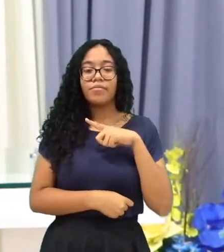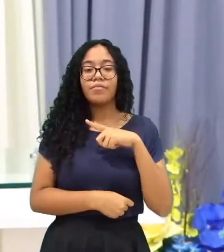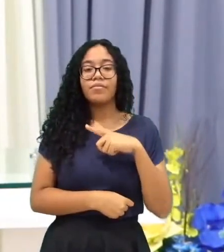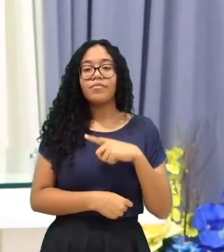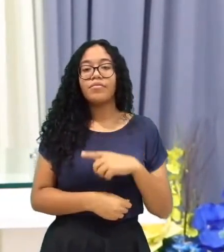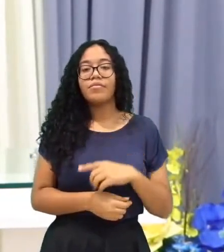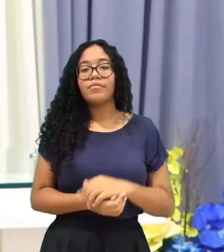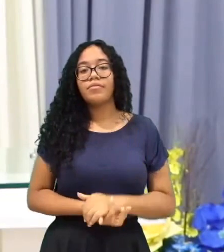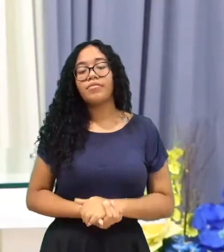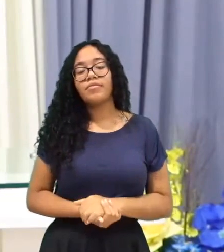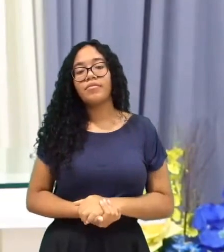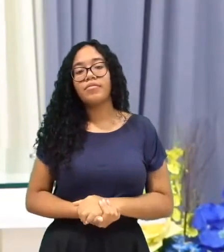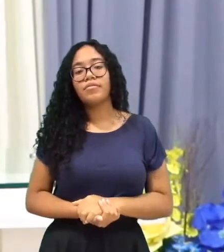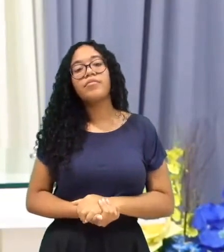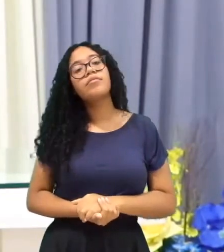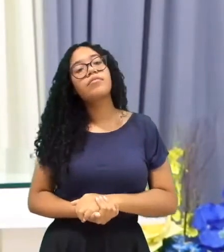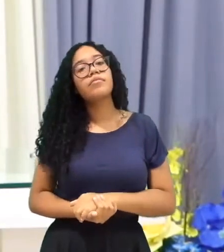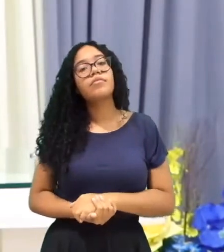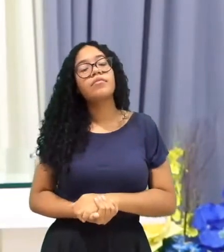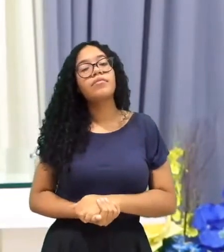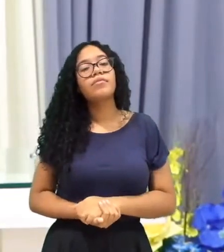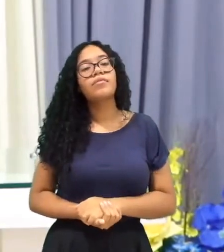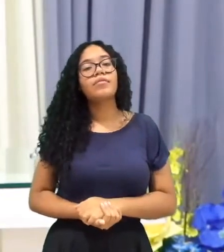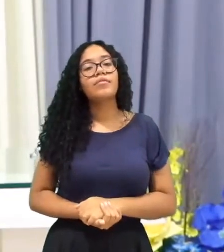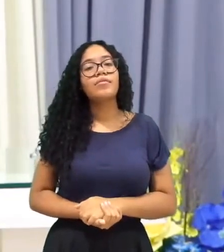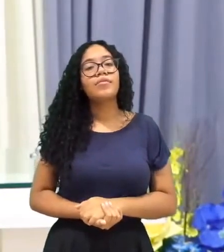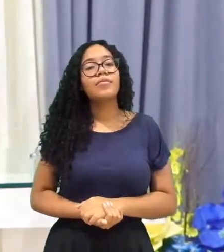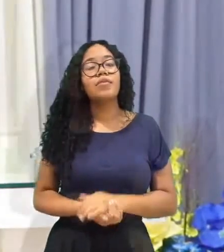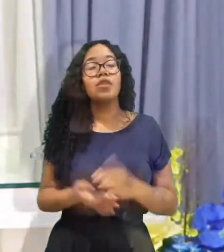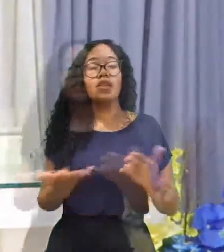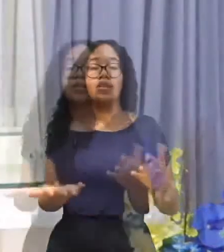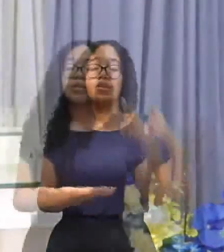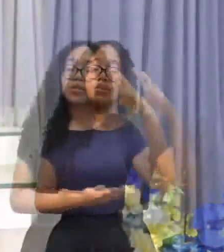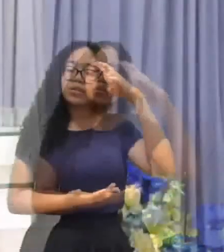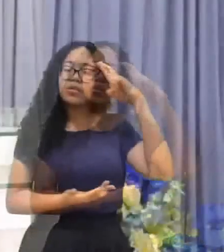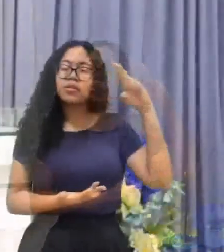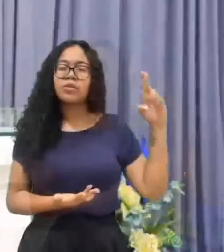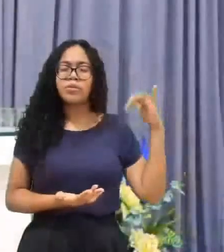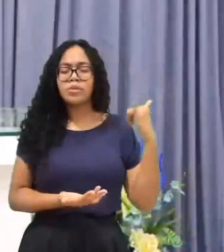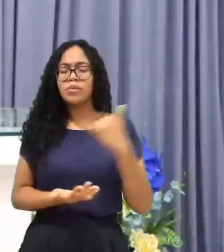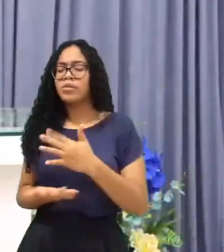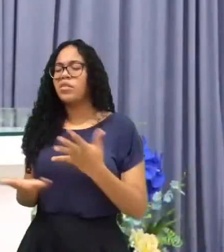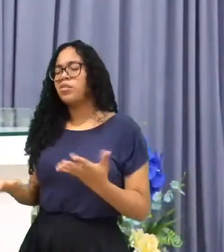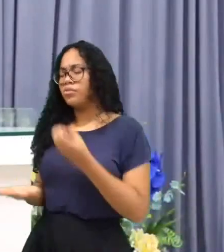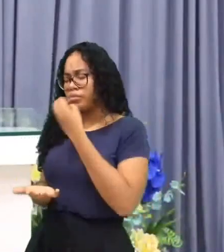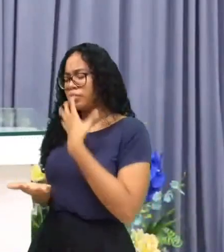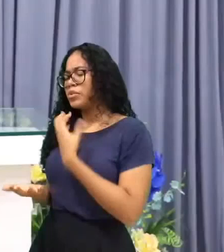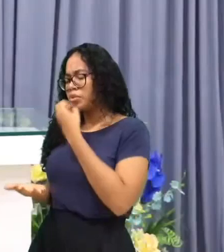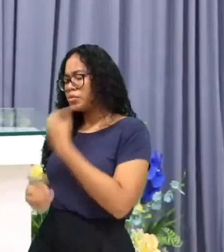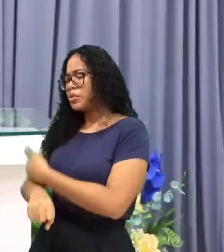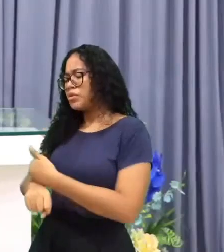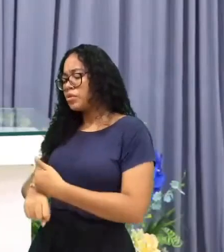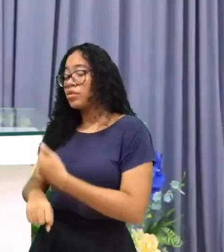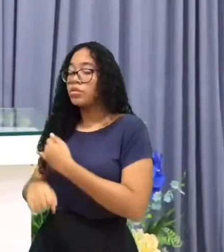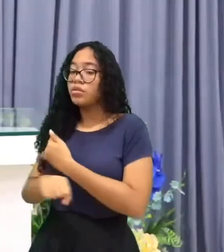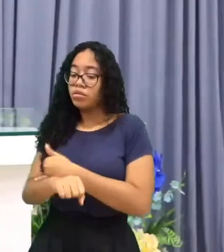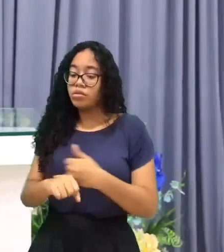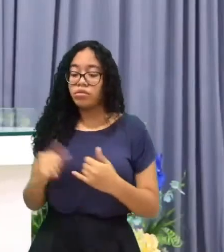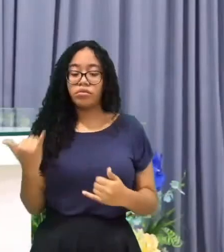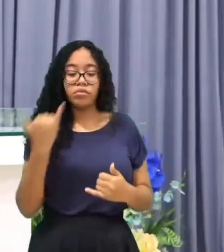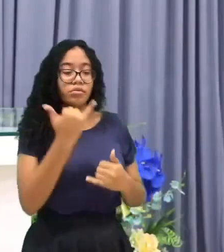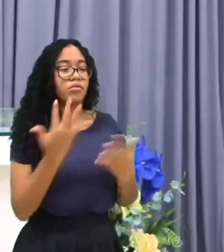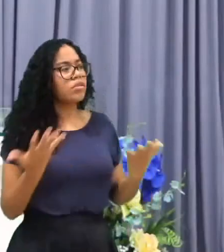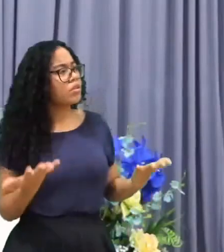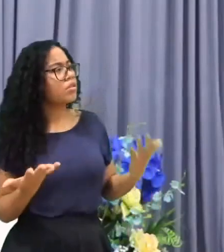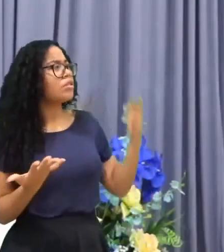Deus. Aleluia! Aleluia! Mesmo que o Senhor não estivesse lá dizendo: tudo bem, Jacó, Senhor, sim,